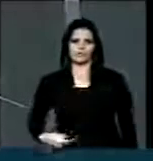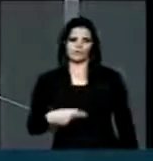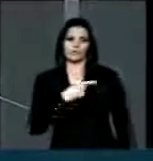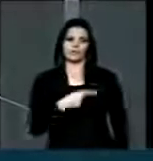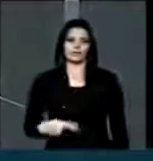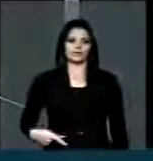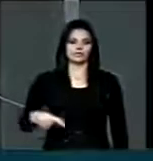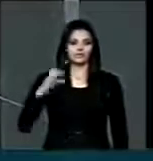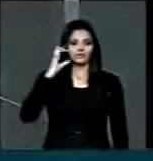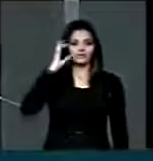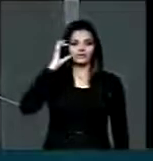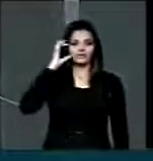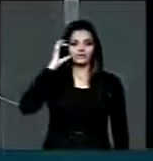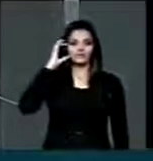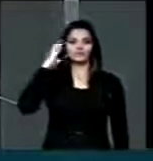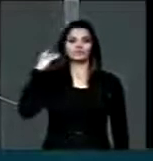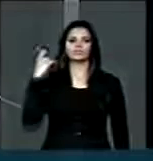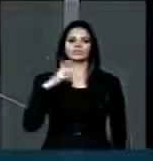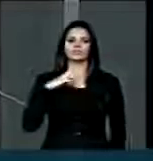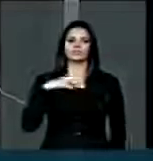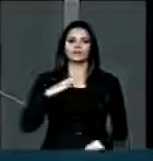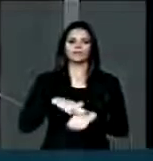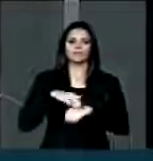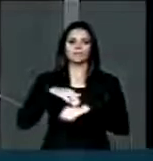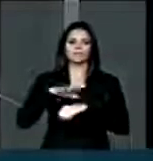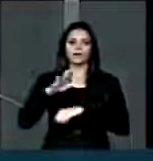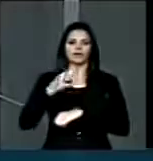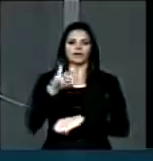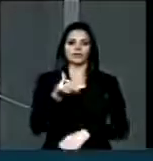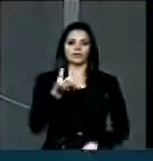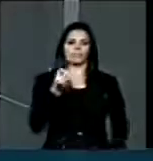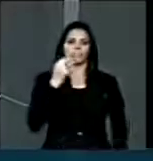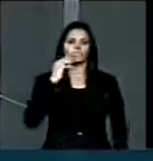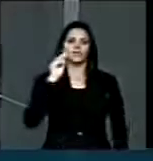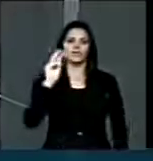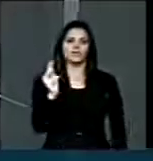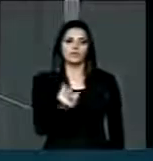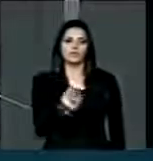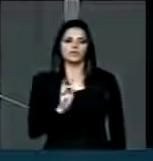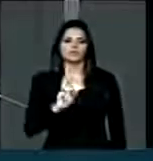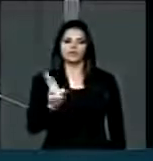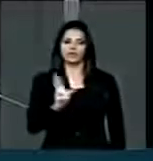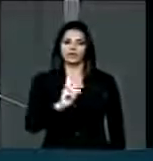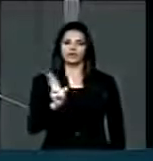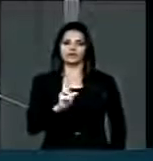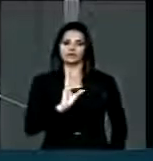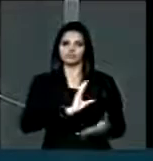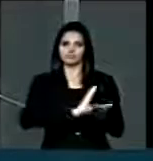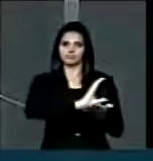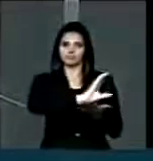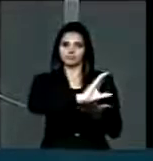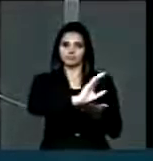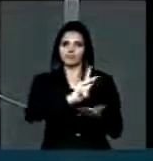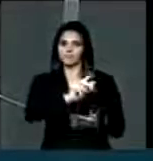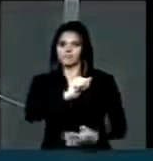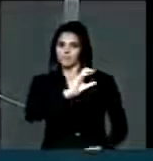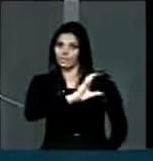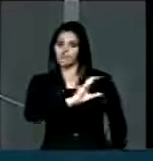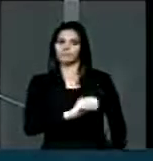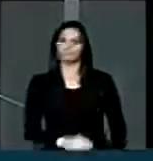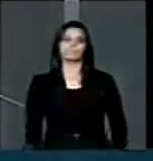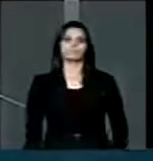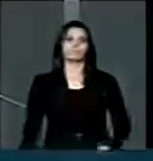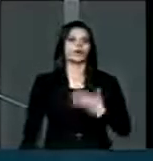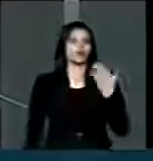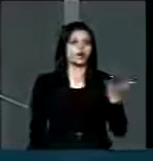presidente Dilma tem mais de 60 milhões de reais para o PAC. E aí ela faz